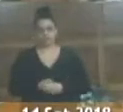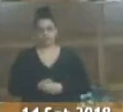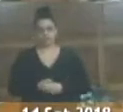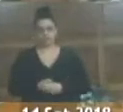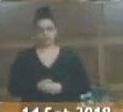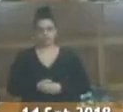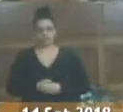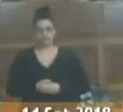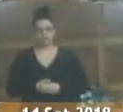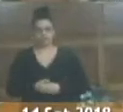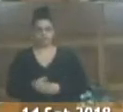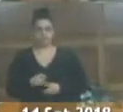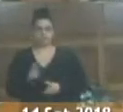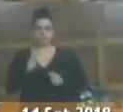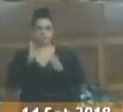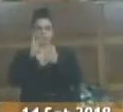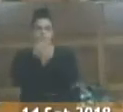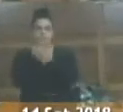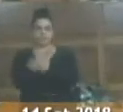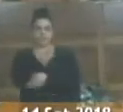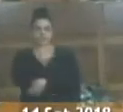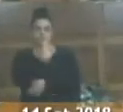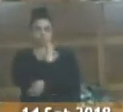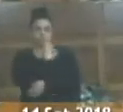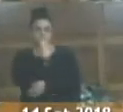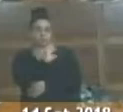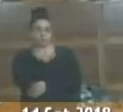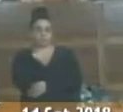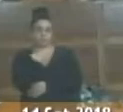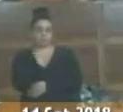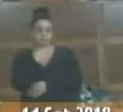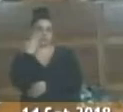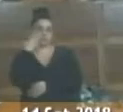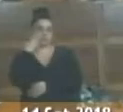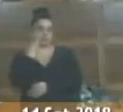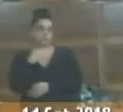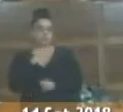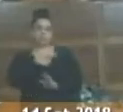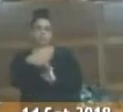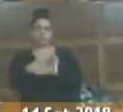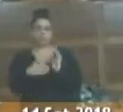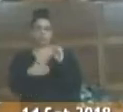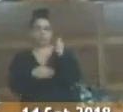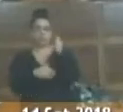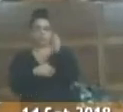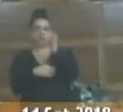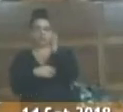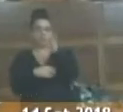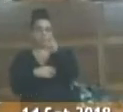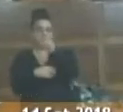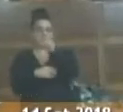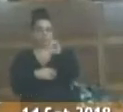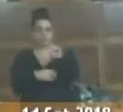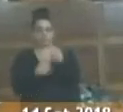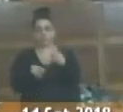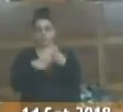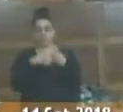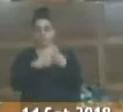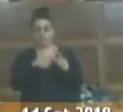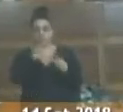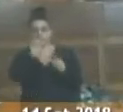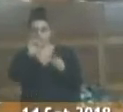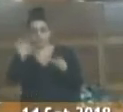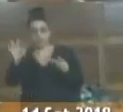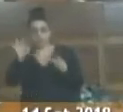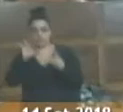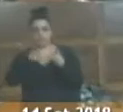o que acontece? O policiamento, como a gente sabe, tudo é no Abraão. O policiamento fica no Abraão, o posto de saúde fica no Abraão, o